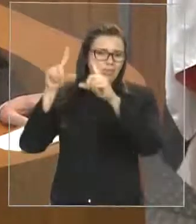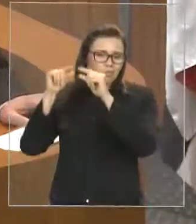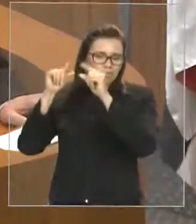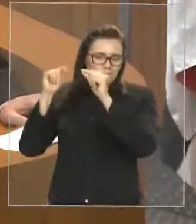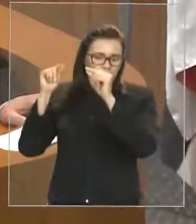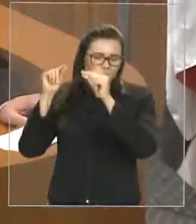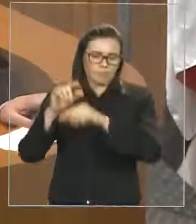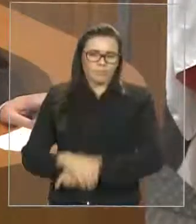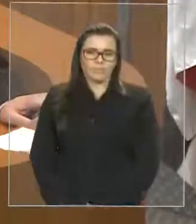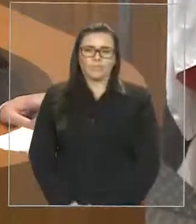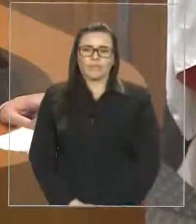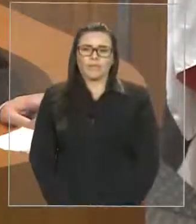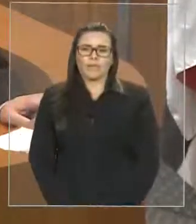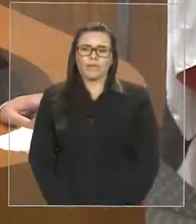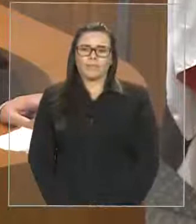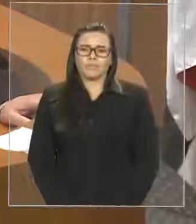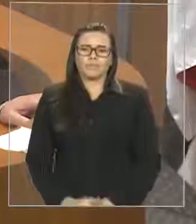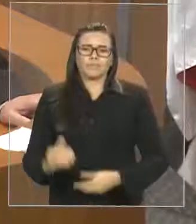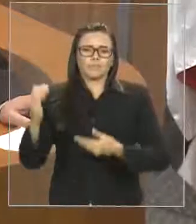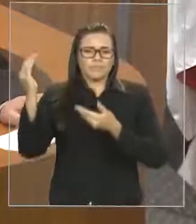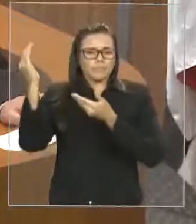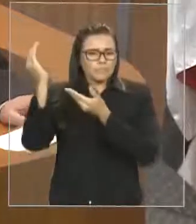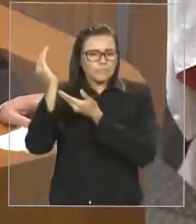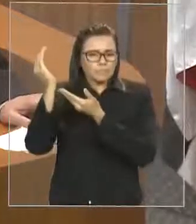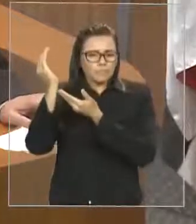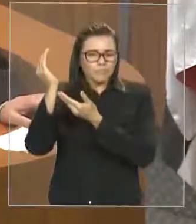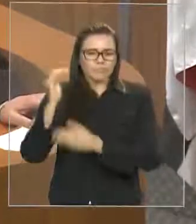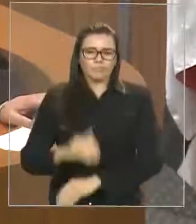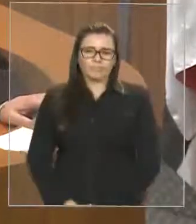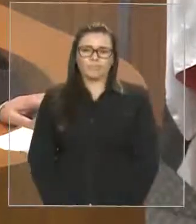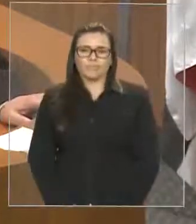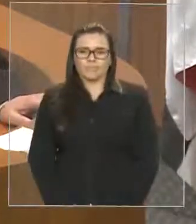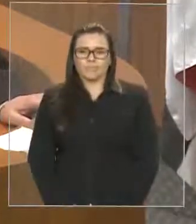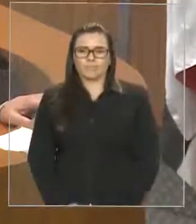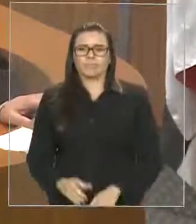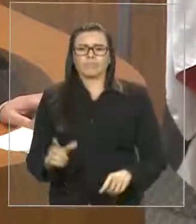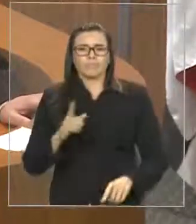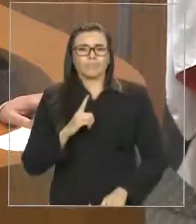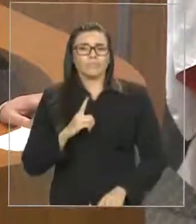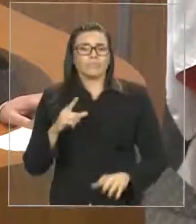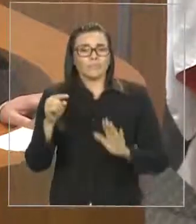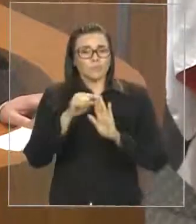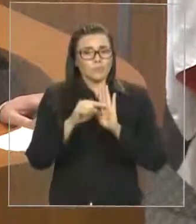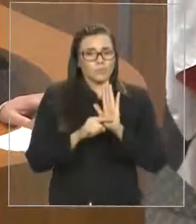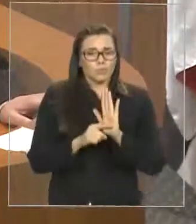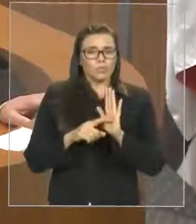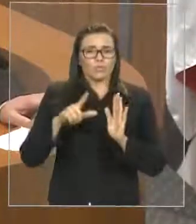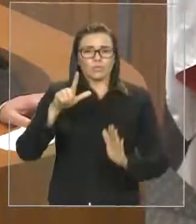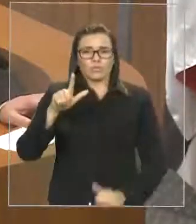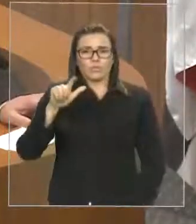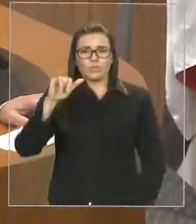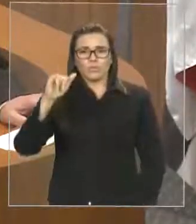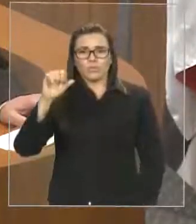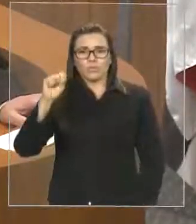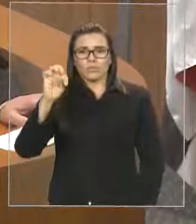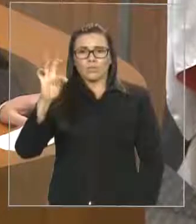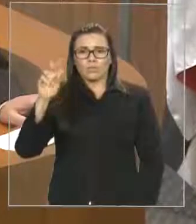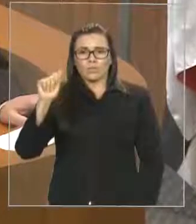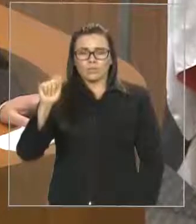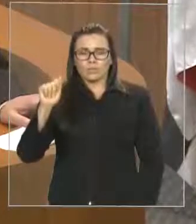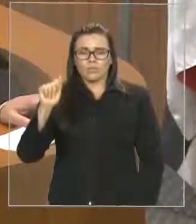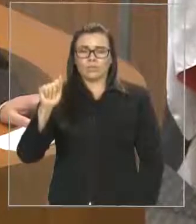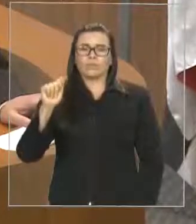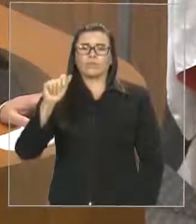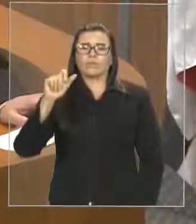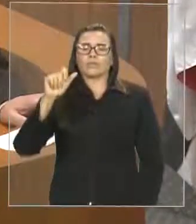de lista aberta e tramita, deputado Rafael Leitoa, como bem sabe Vossa Excelência, a proposta de lista fechada e assim